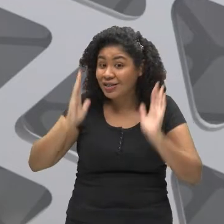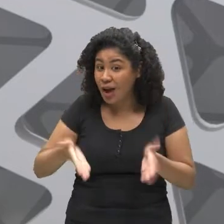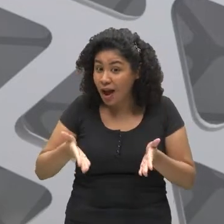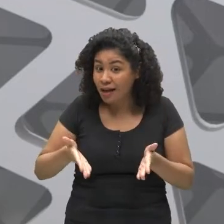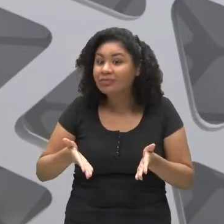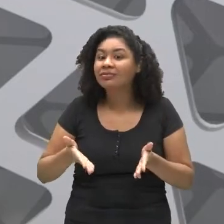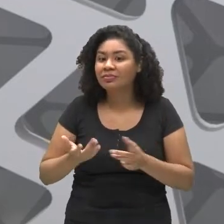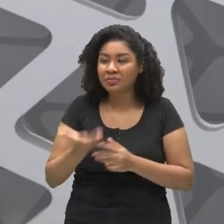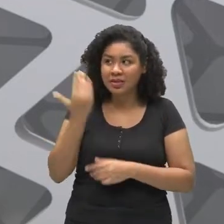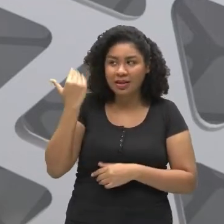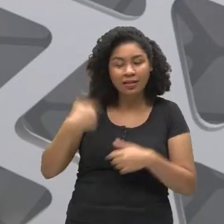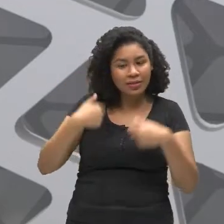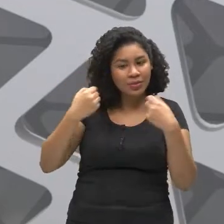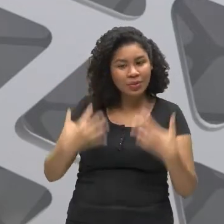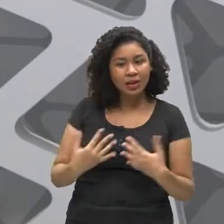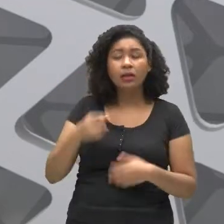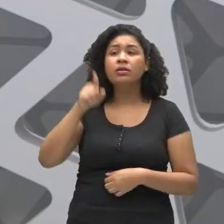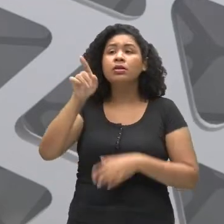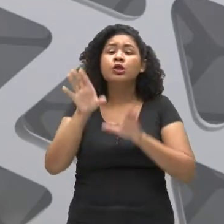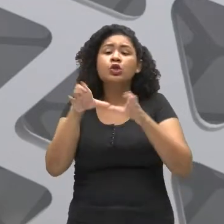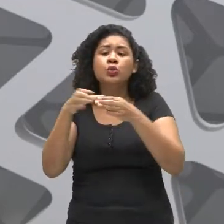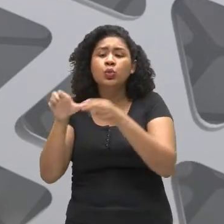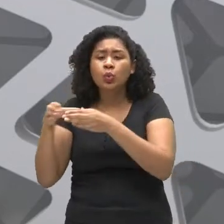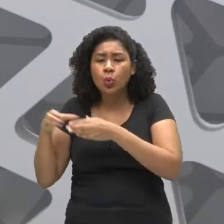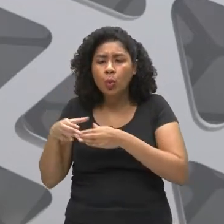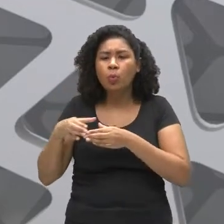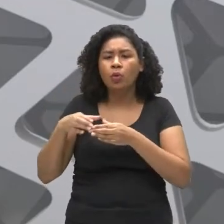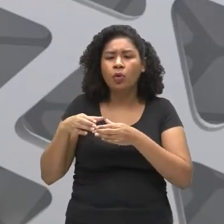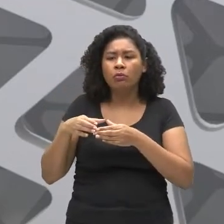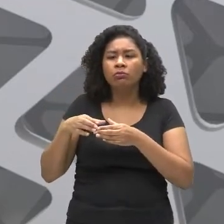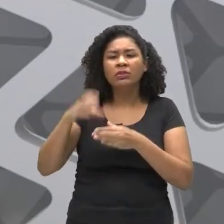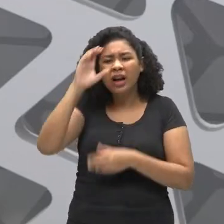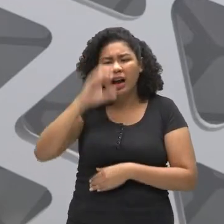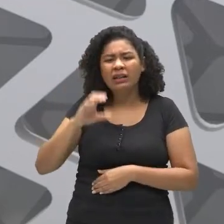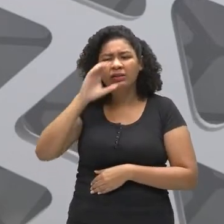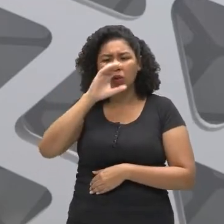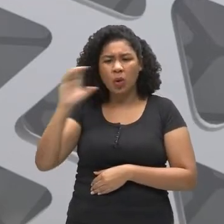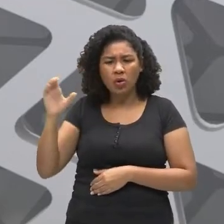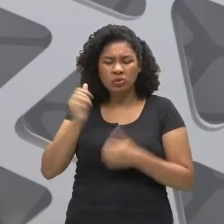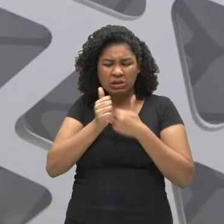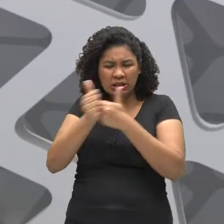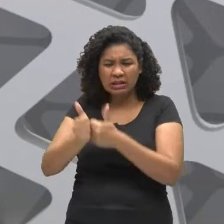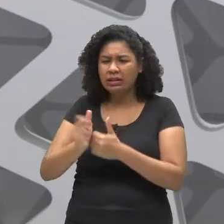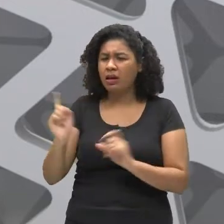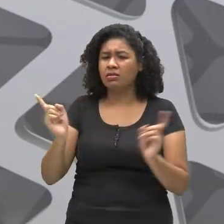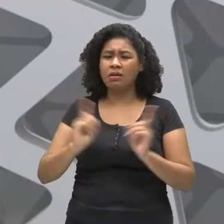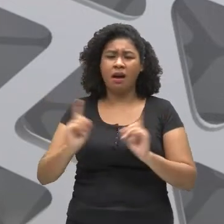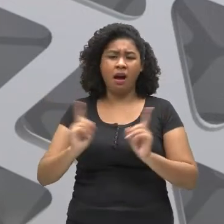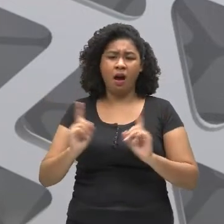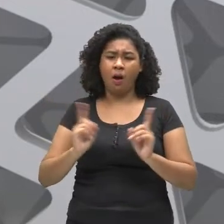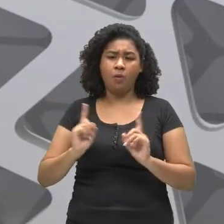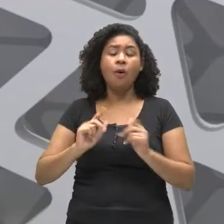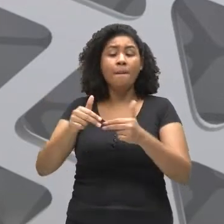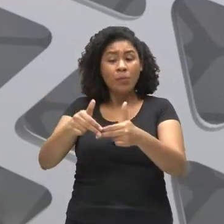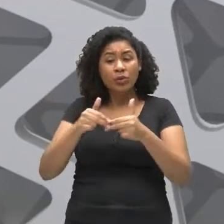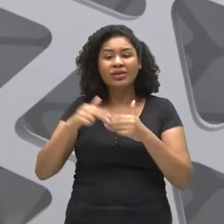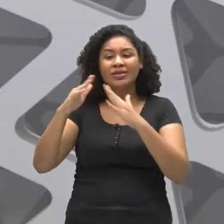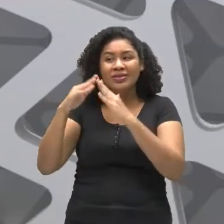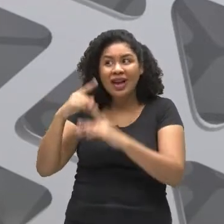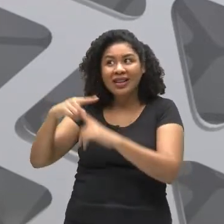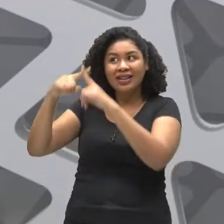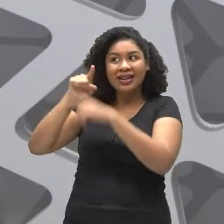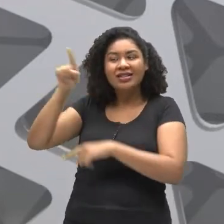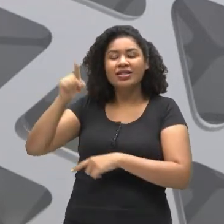que não eram católicos. Então, o que aconteceu? A igreja vai criar, como vocês vão já ver, a Companhia de